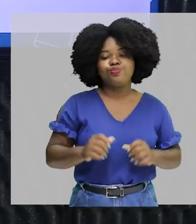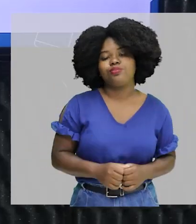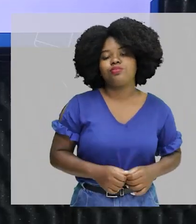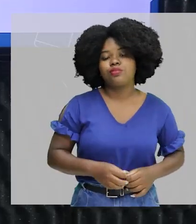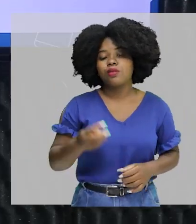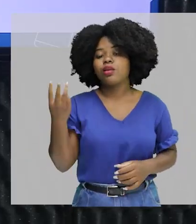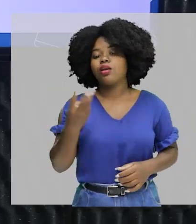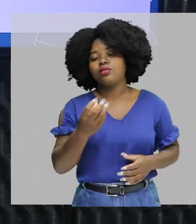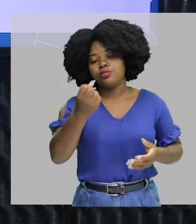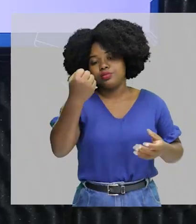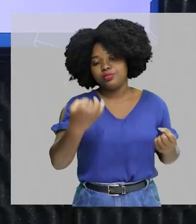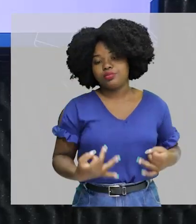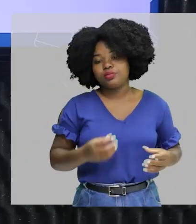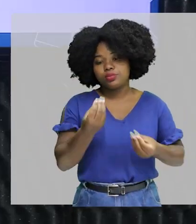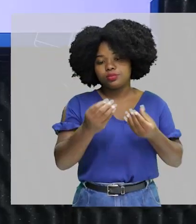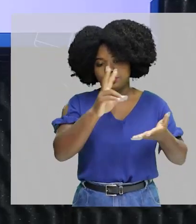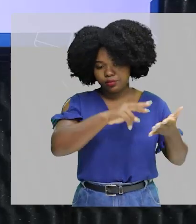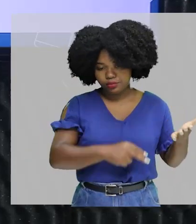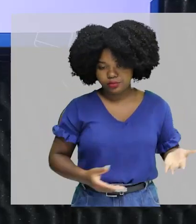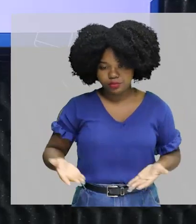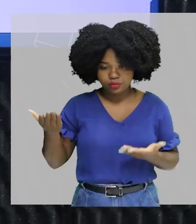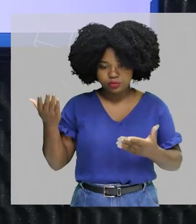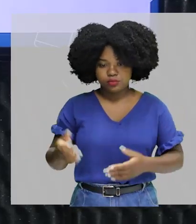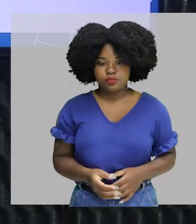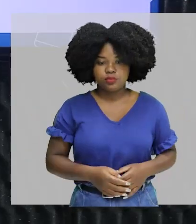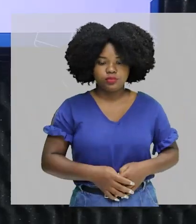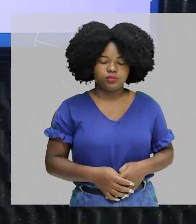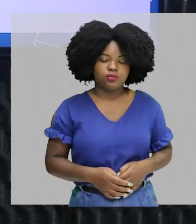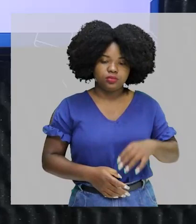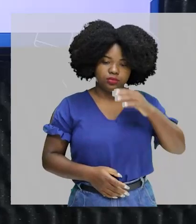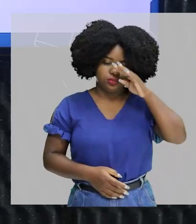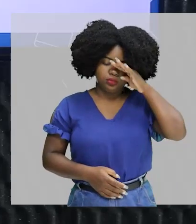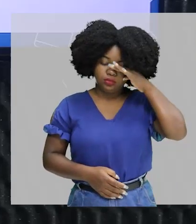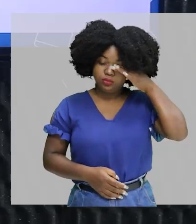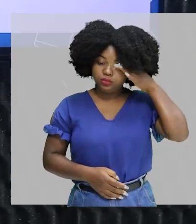vai falar o seguinte, são celomados, tá?